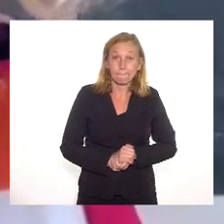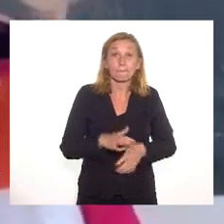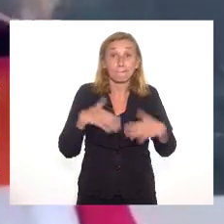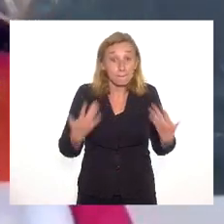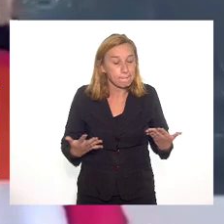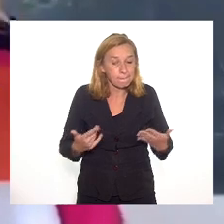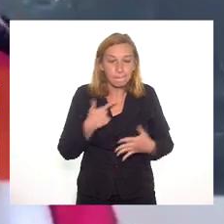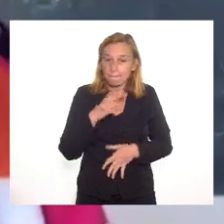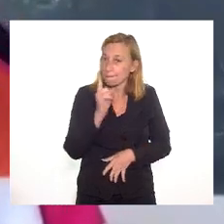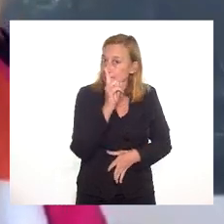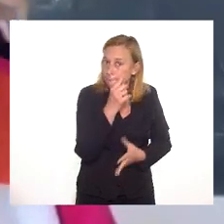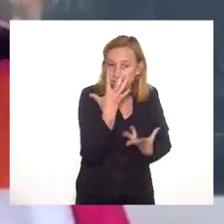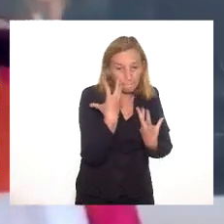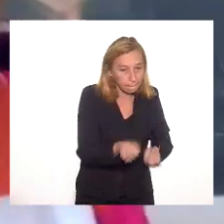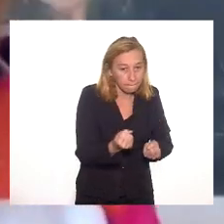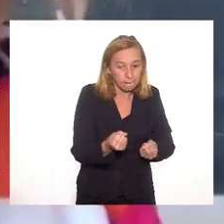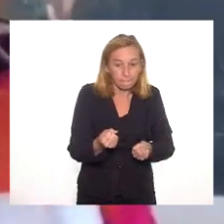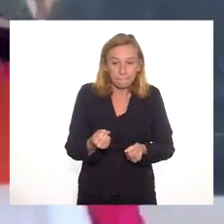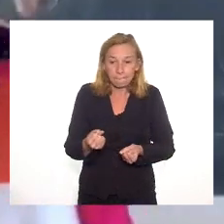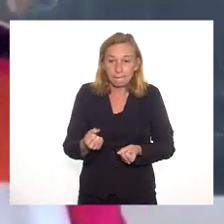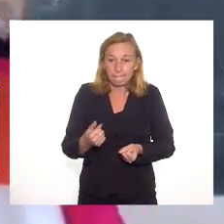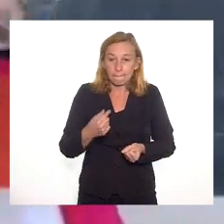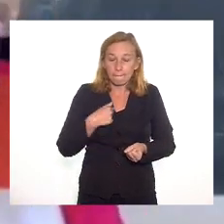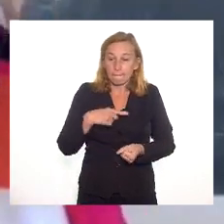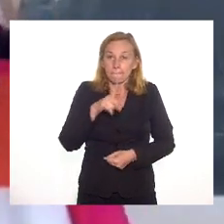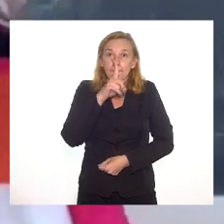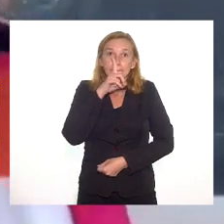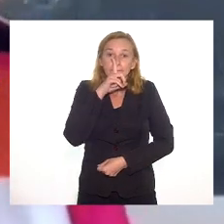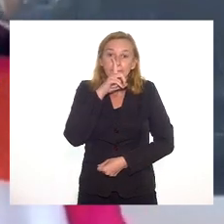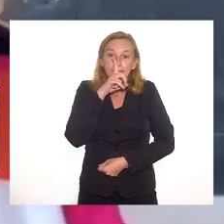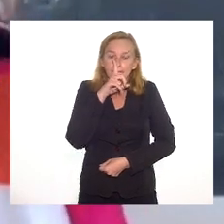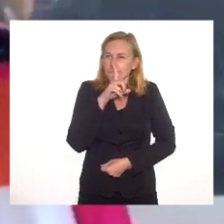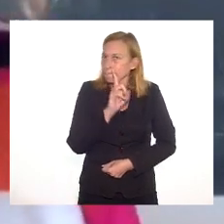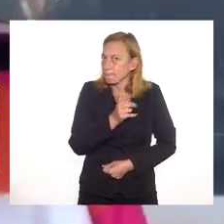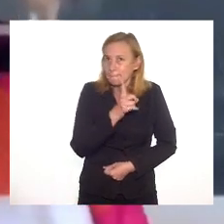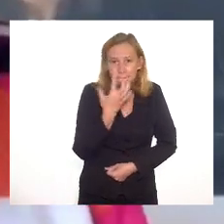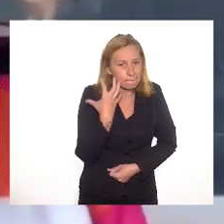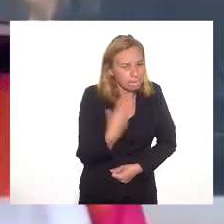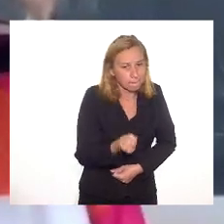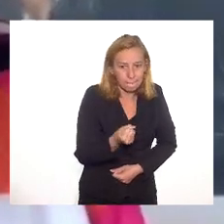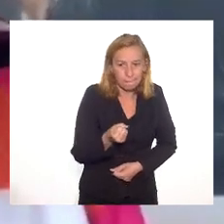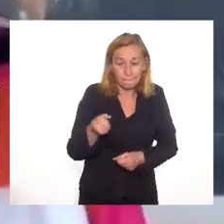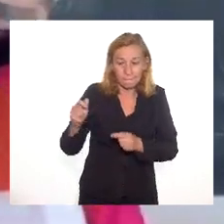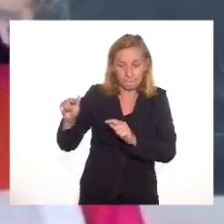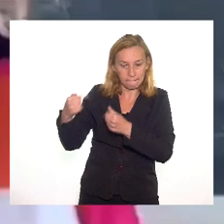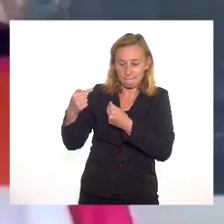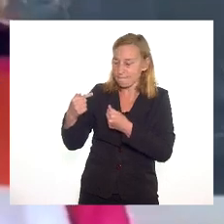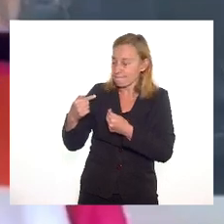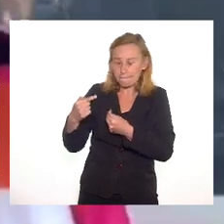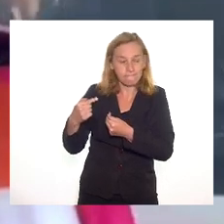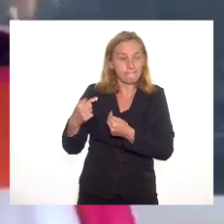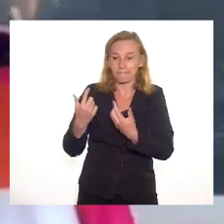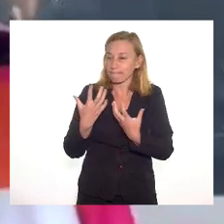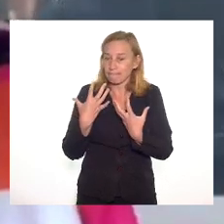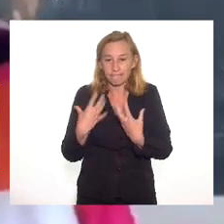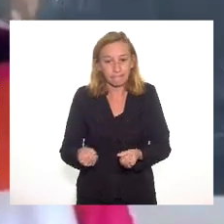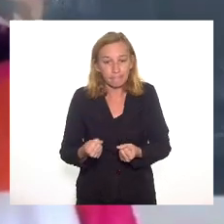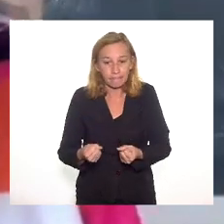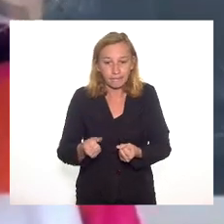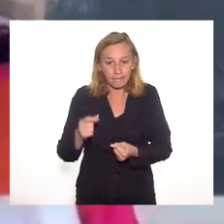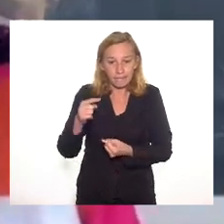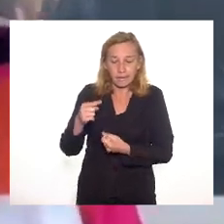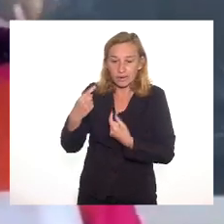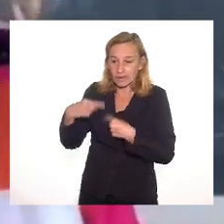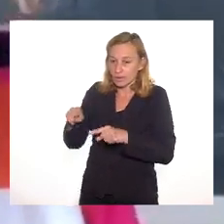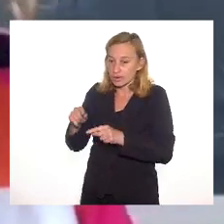não vou admitir que a minha posição tem que ser silenciada. Não aceito ameaças. Não aceito que ameace meus assessores, não